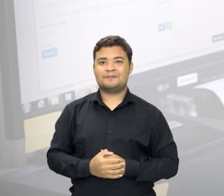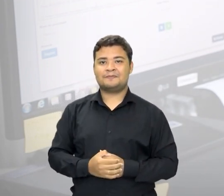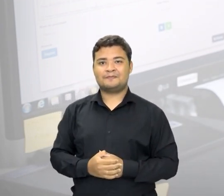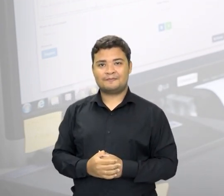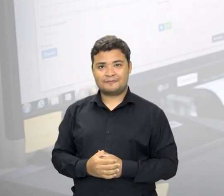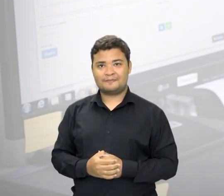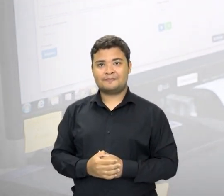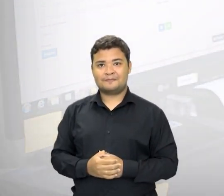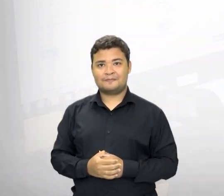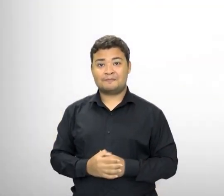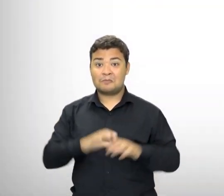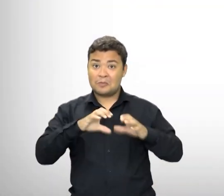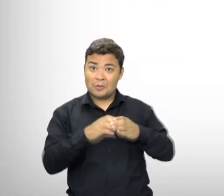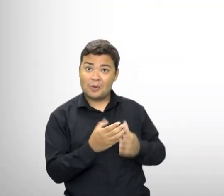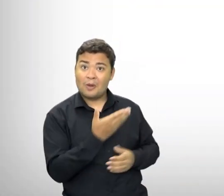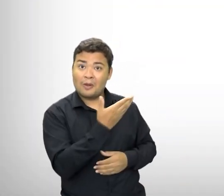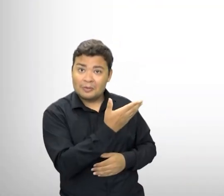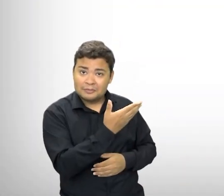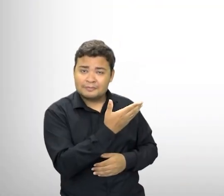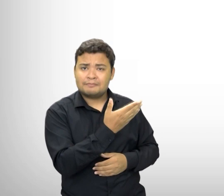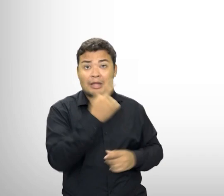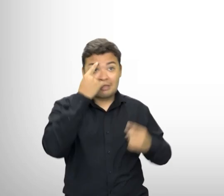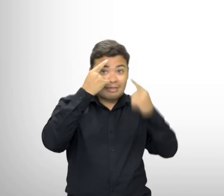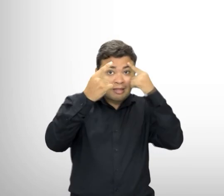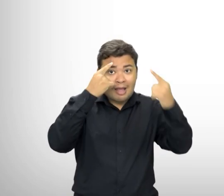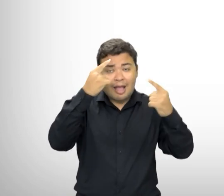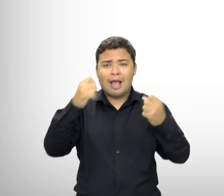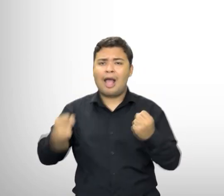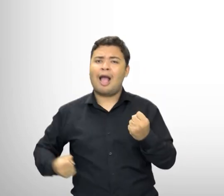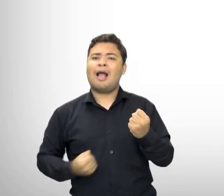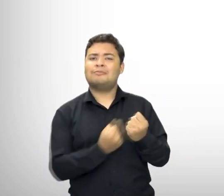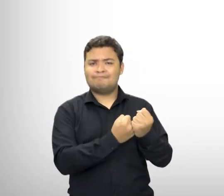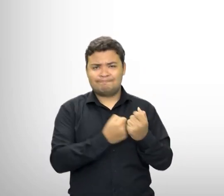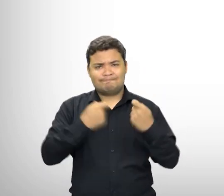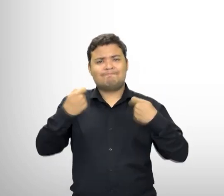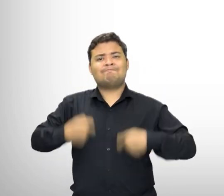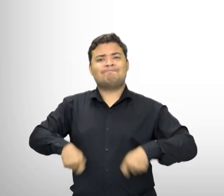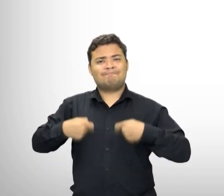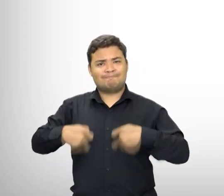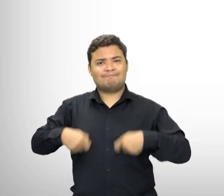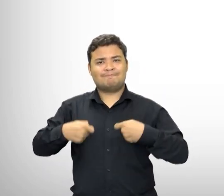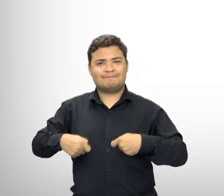3216-7300. FUNAP, porque grandes ideias precisam de apoio.